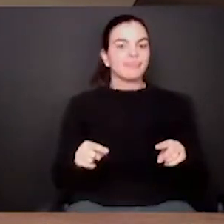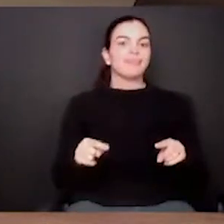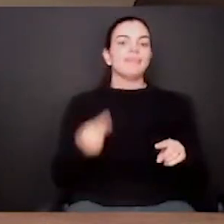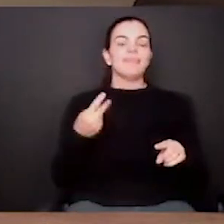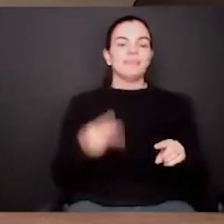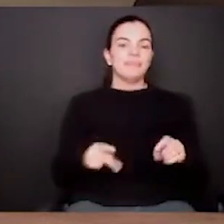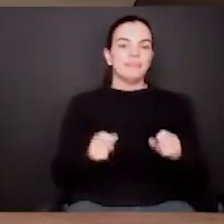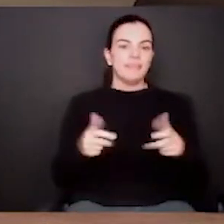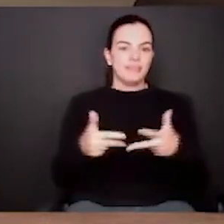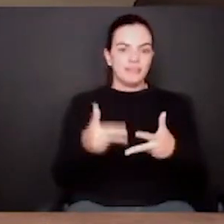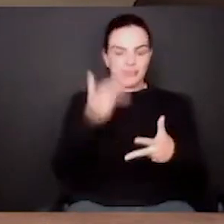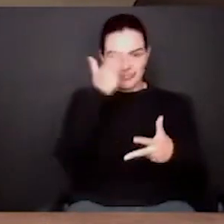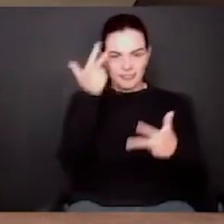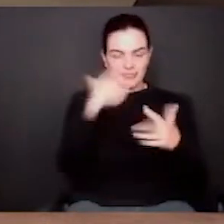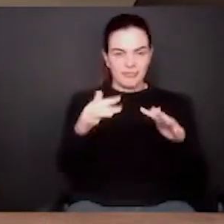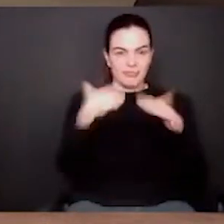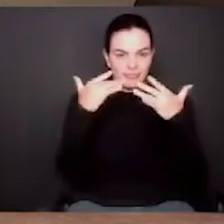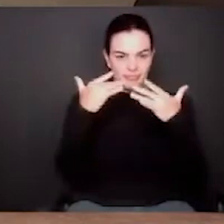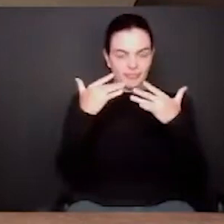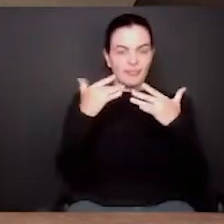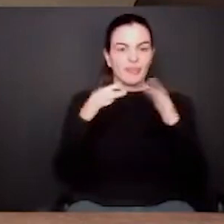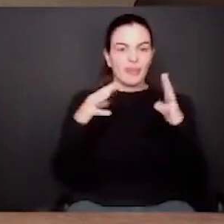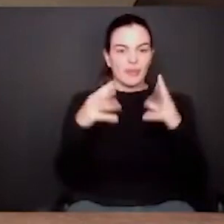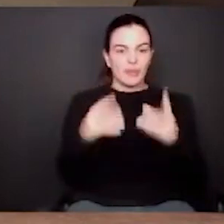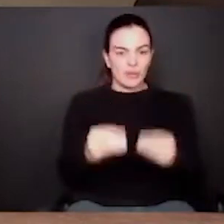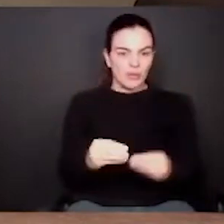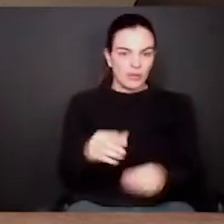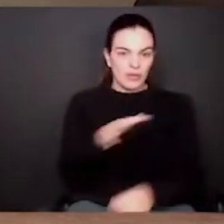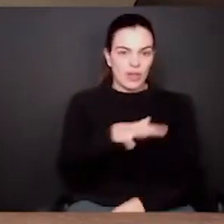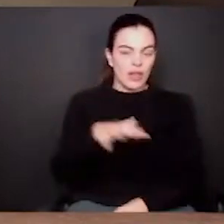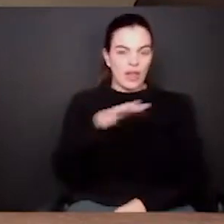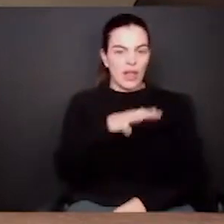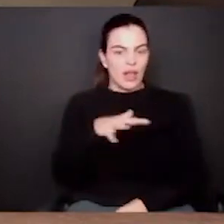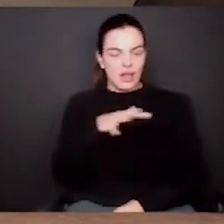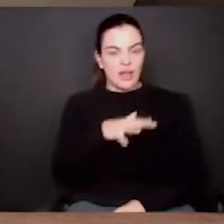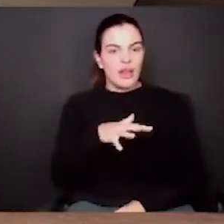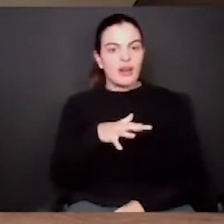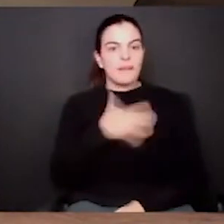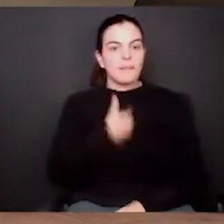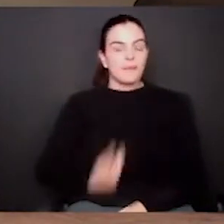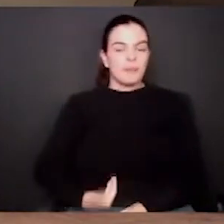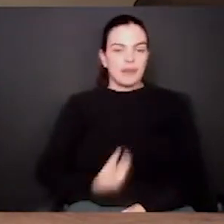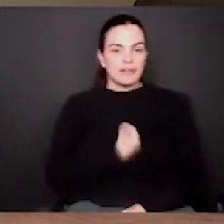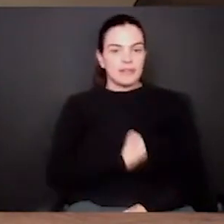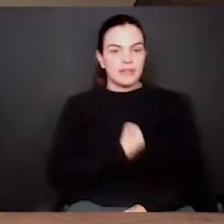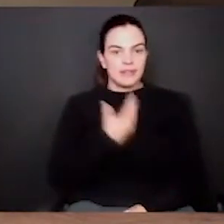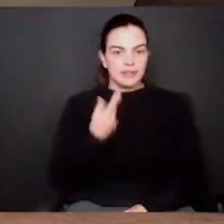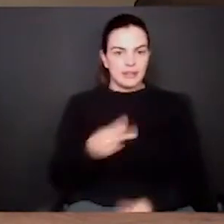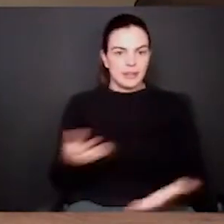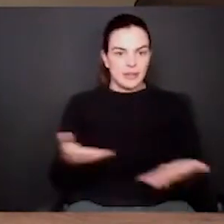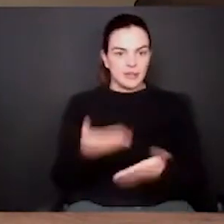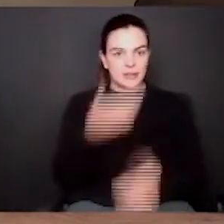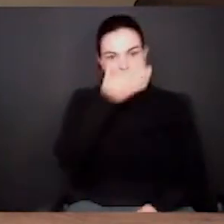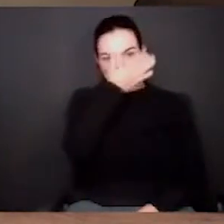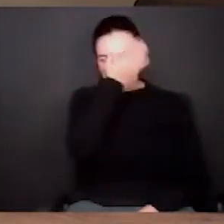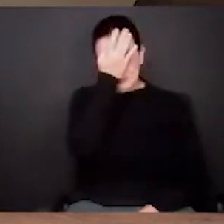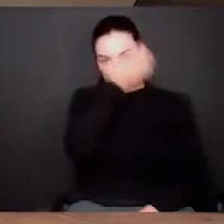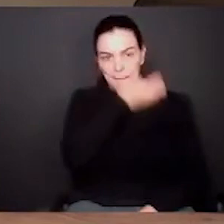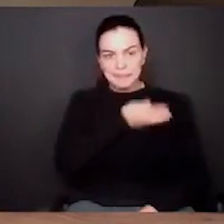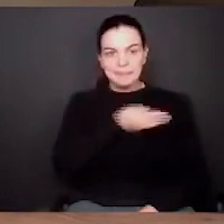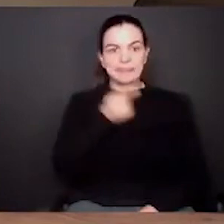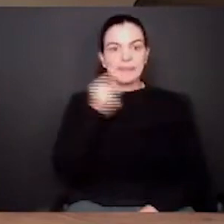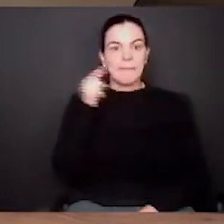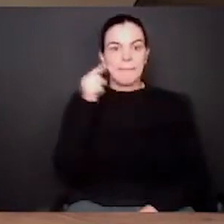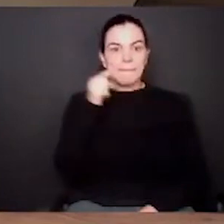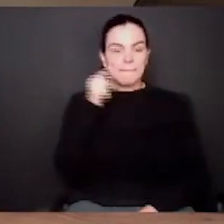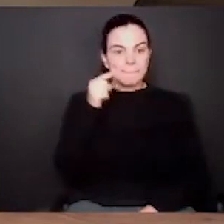acompanha, todos os órgãos, entidades e setores aqui representados. Eu já vou começar, então, dando a parte ao vereador Dalton Borba, para que ele não perca a linha de